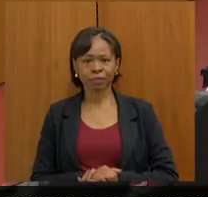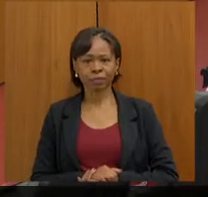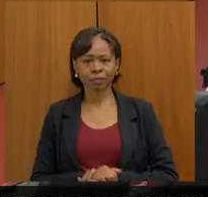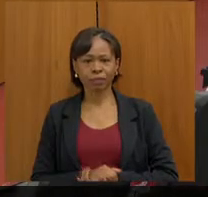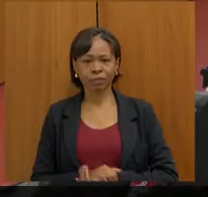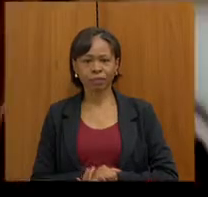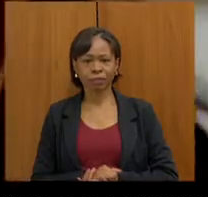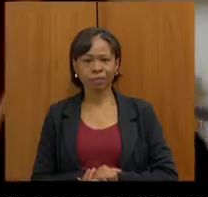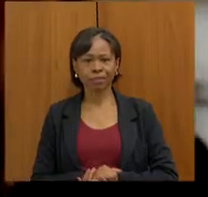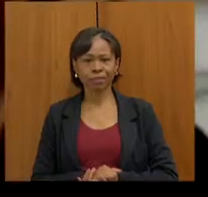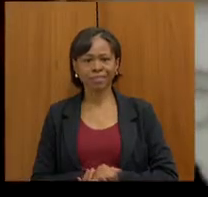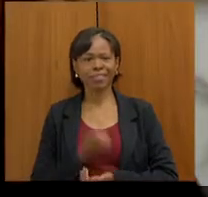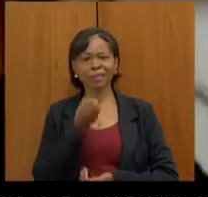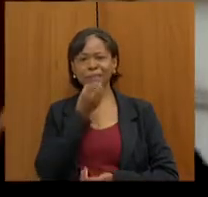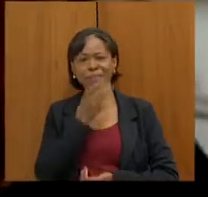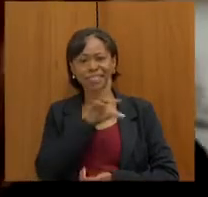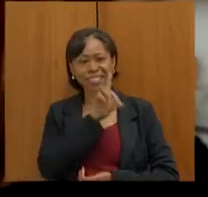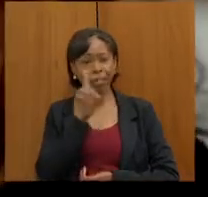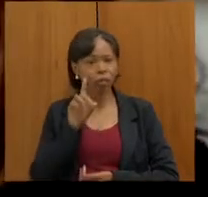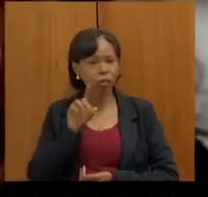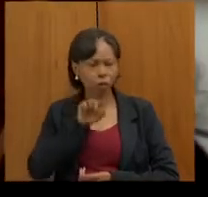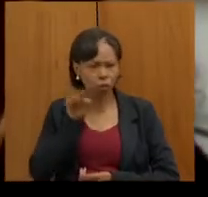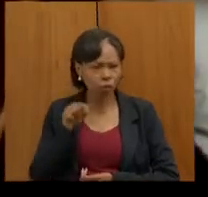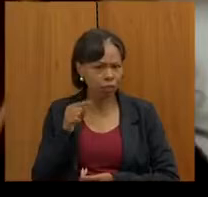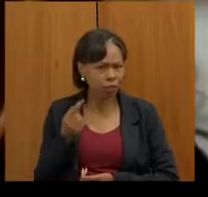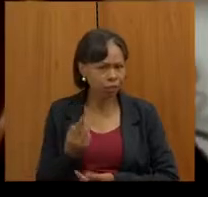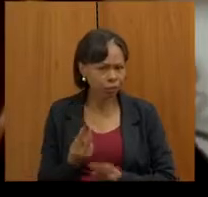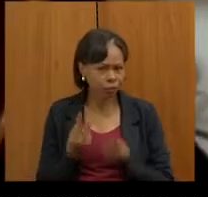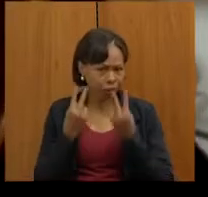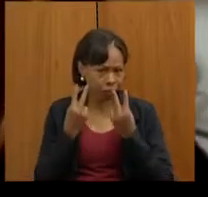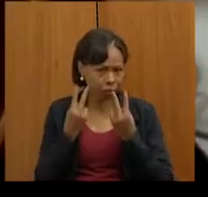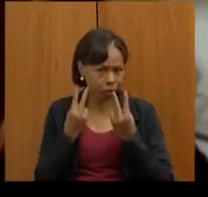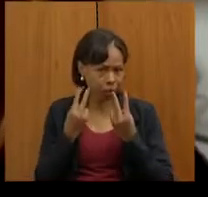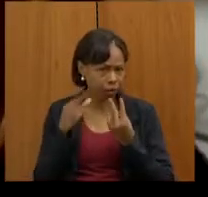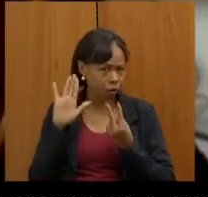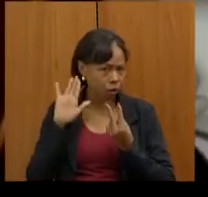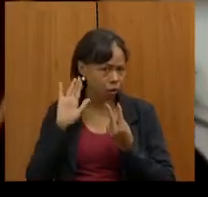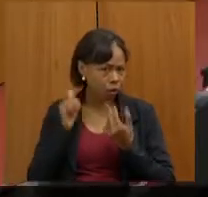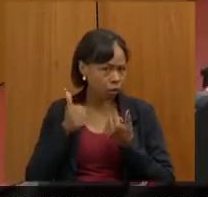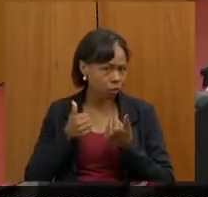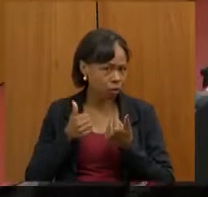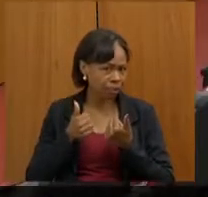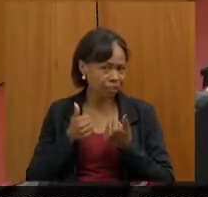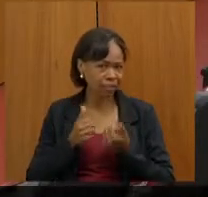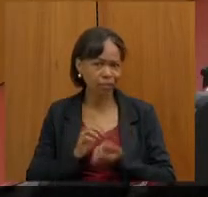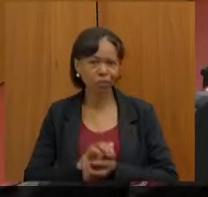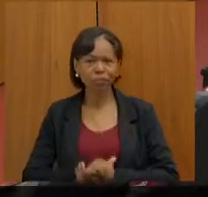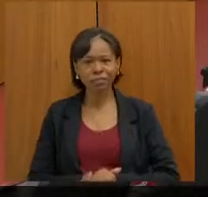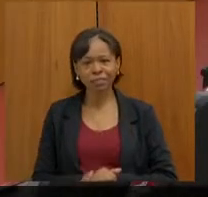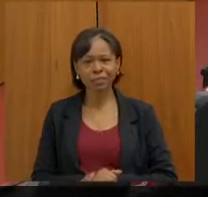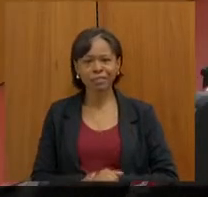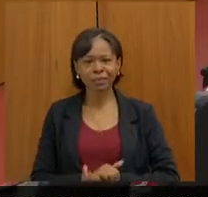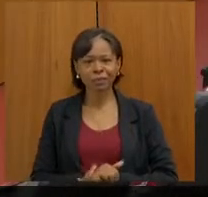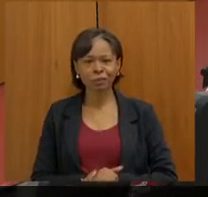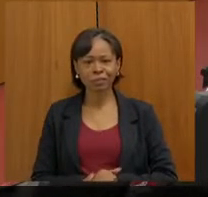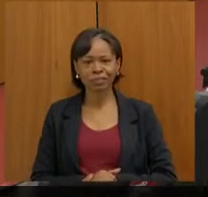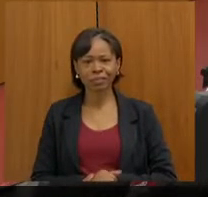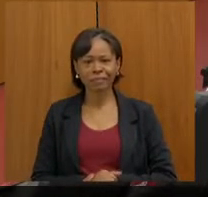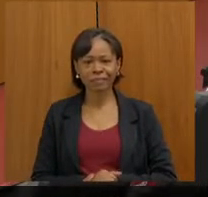Oi bom dia a todos os miolos hein Aí sim dá para Patrícia